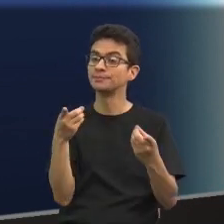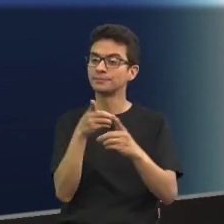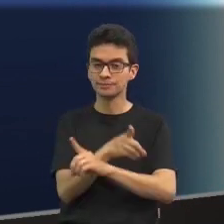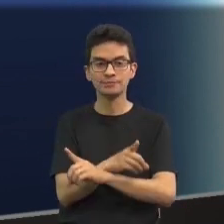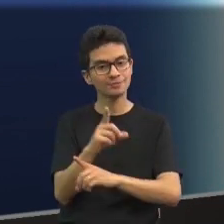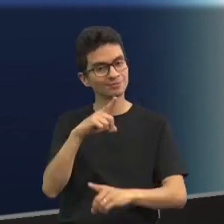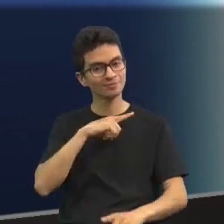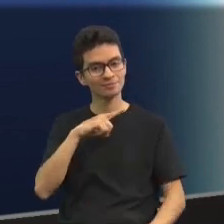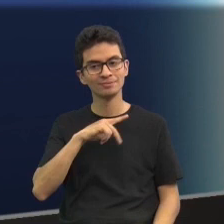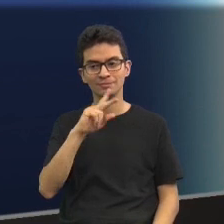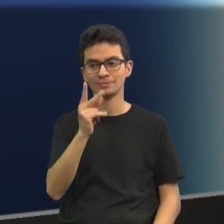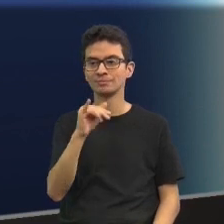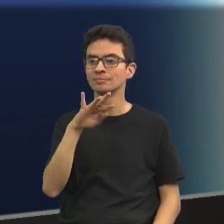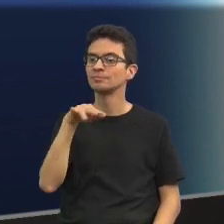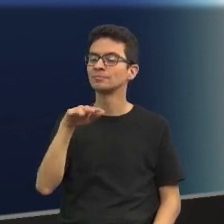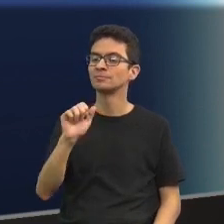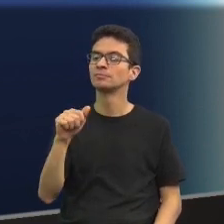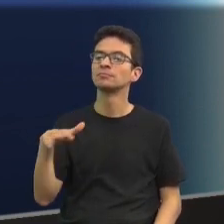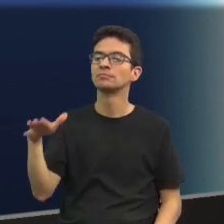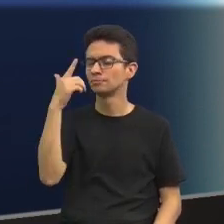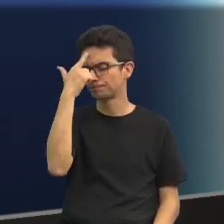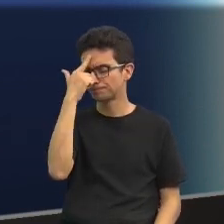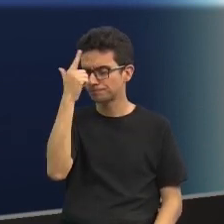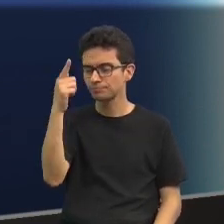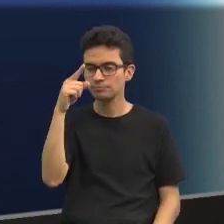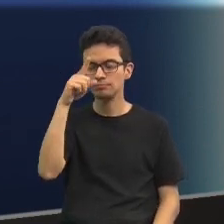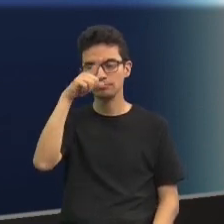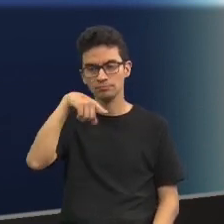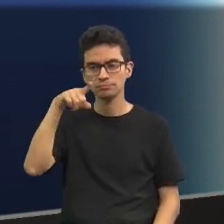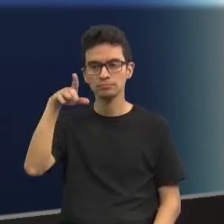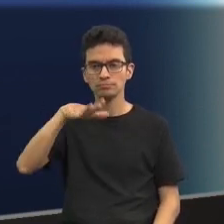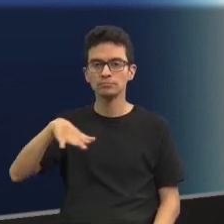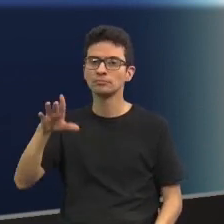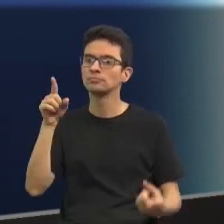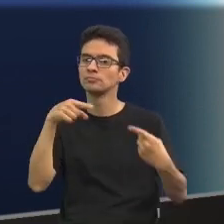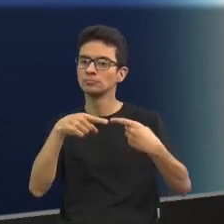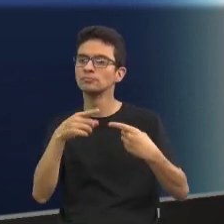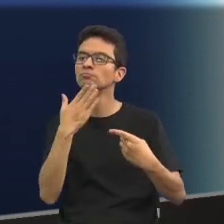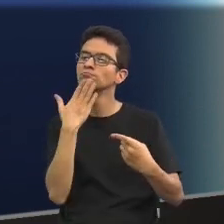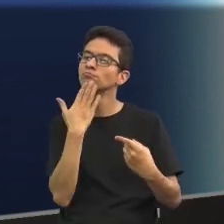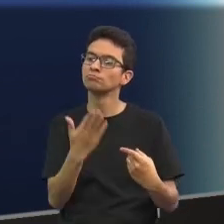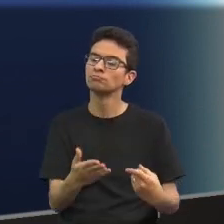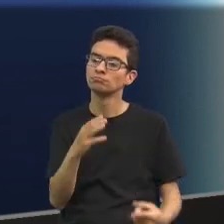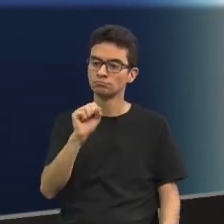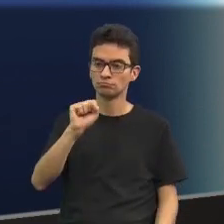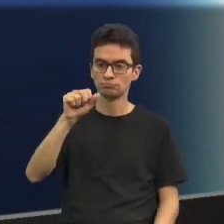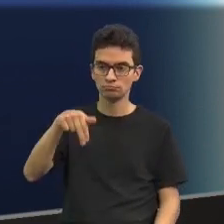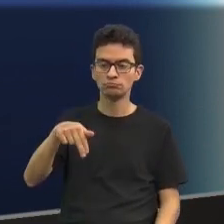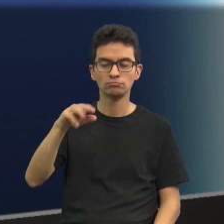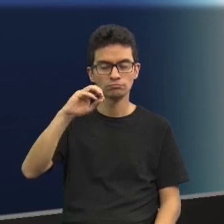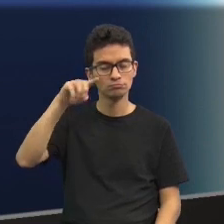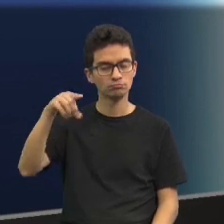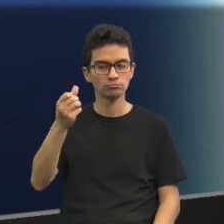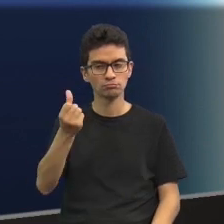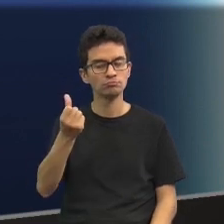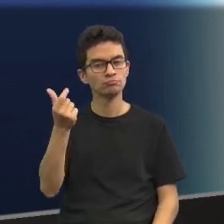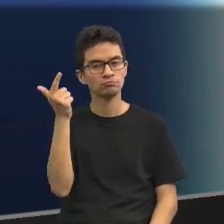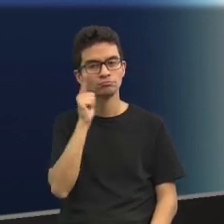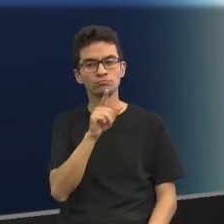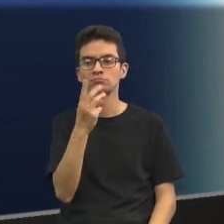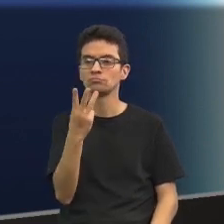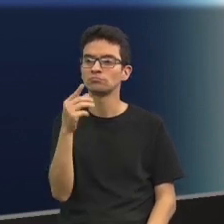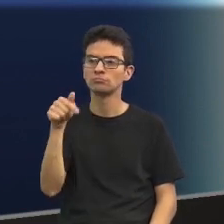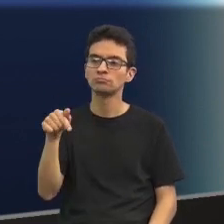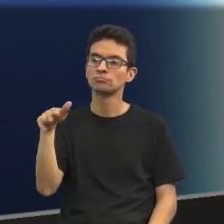hipotenusa em relação ao ângulo solicitado sendo 106 na tabela 37 graus